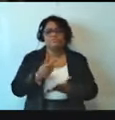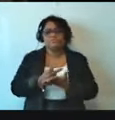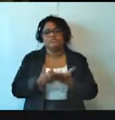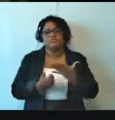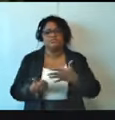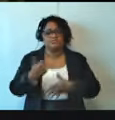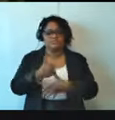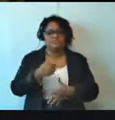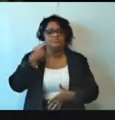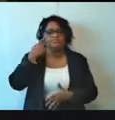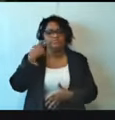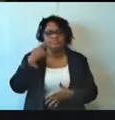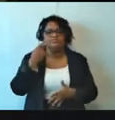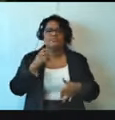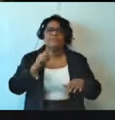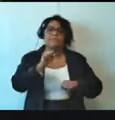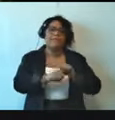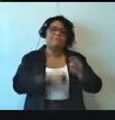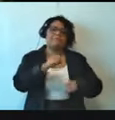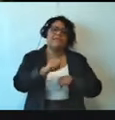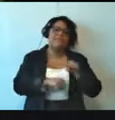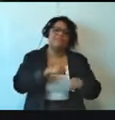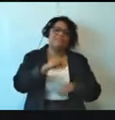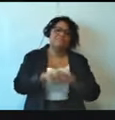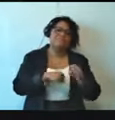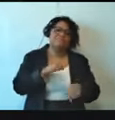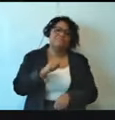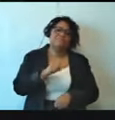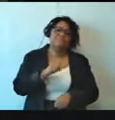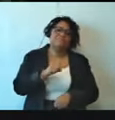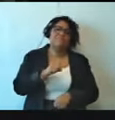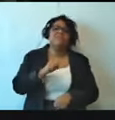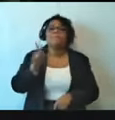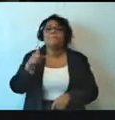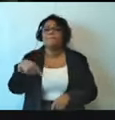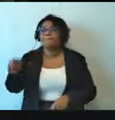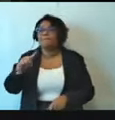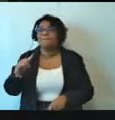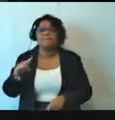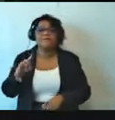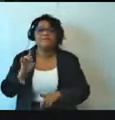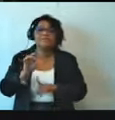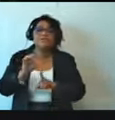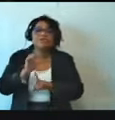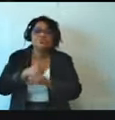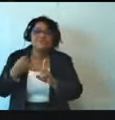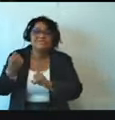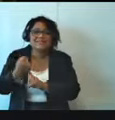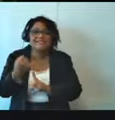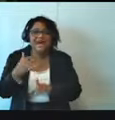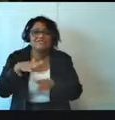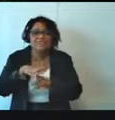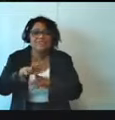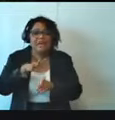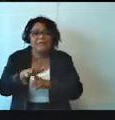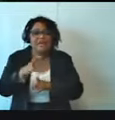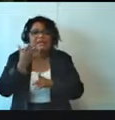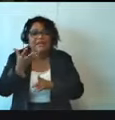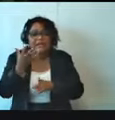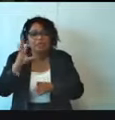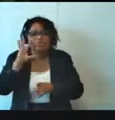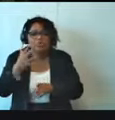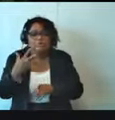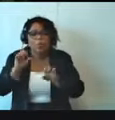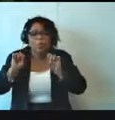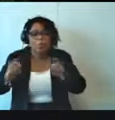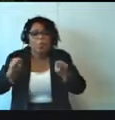política pela bicicleta, enquanto a sociedade está demandando solução para a motocicleta. Essas